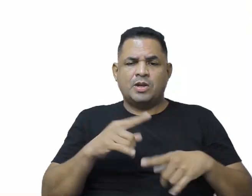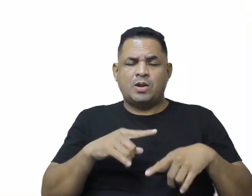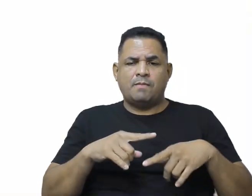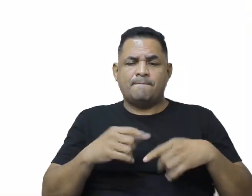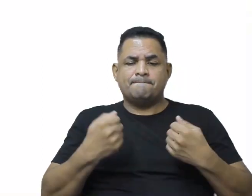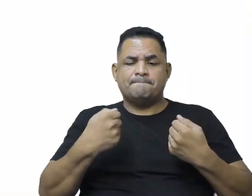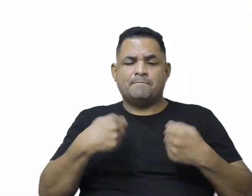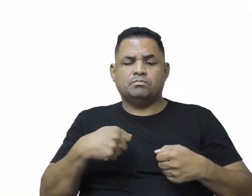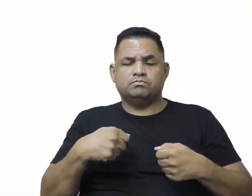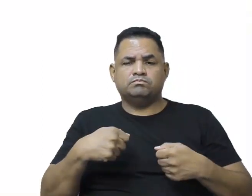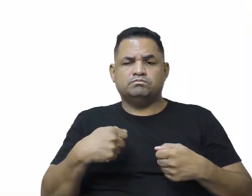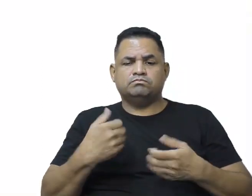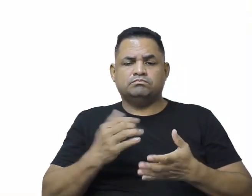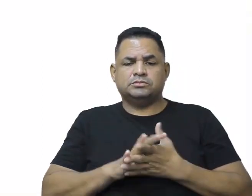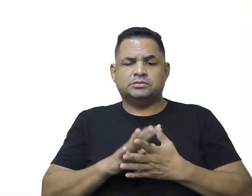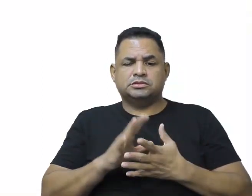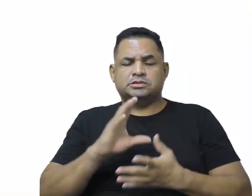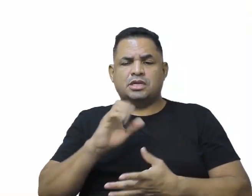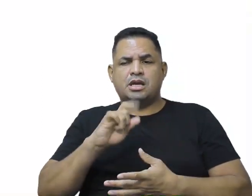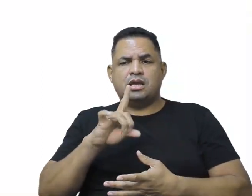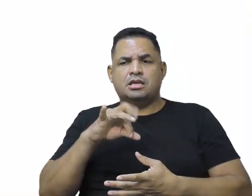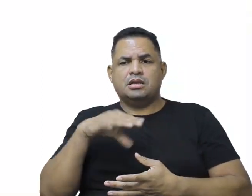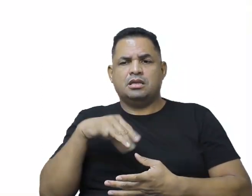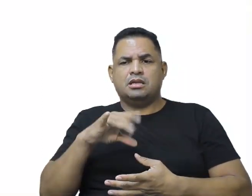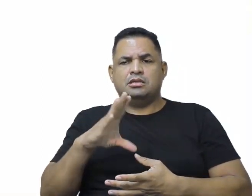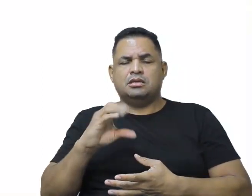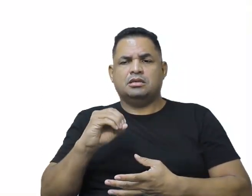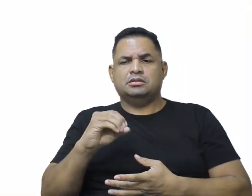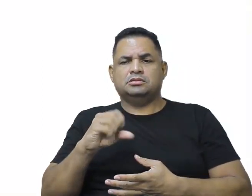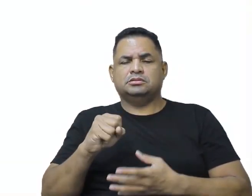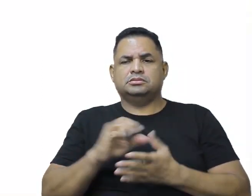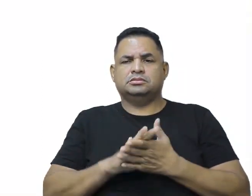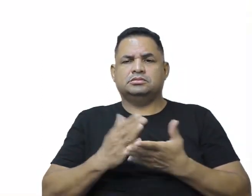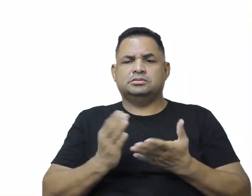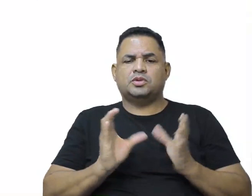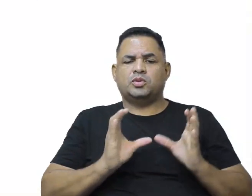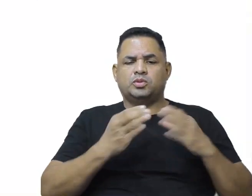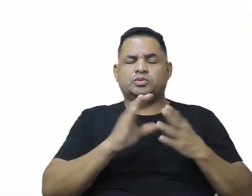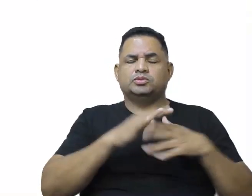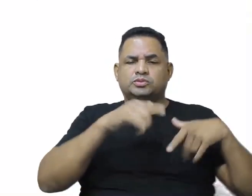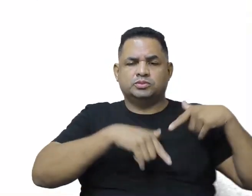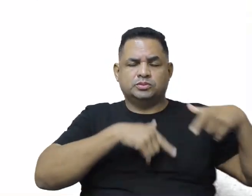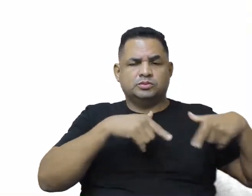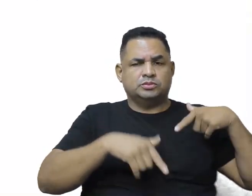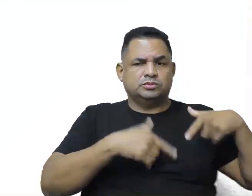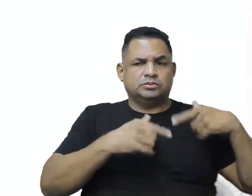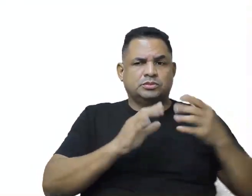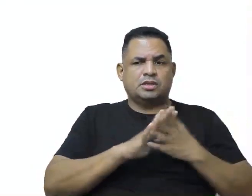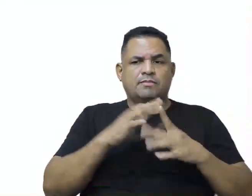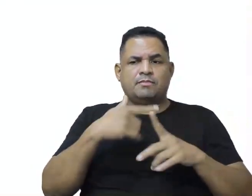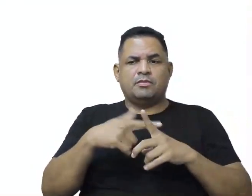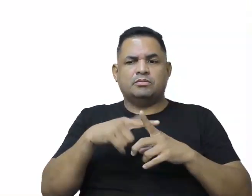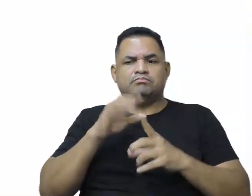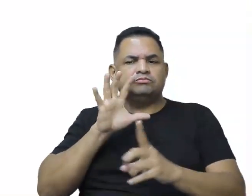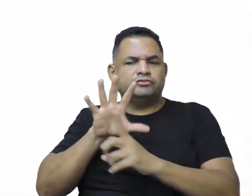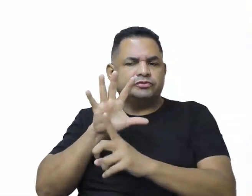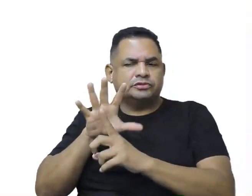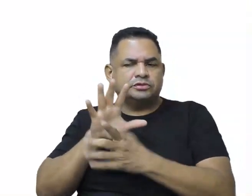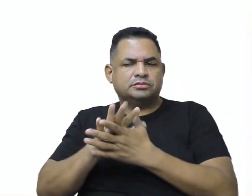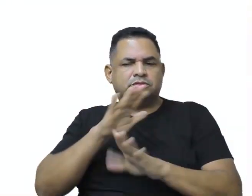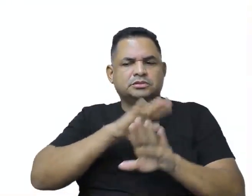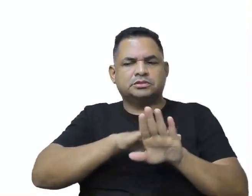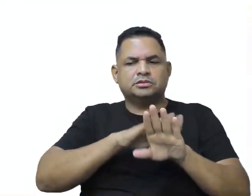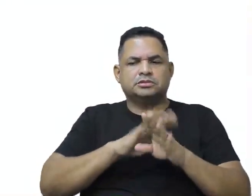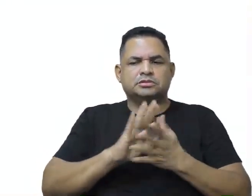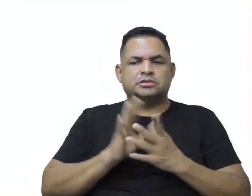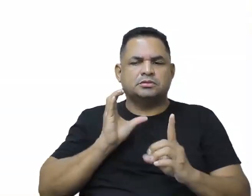pode ser um instrumento de alienação infelizmente das classes trabalhadoras porque a gente é atingido por essa ideologia